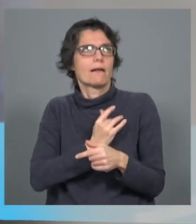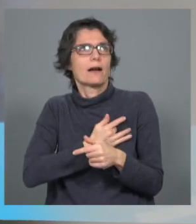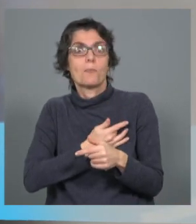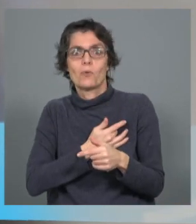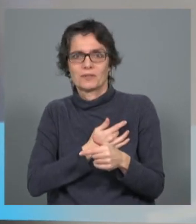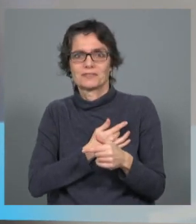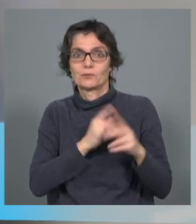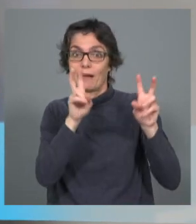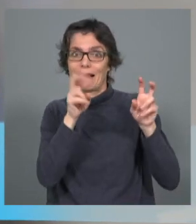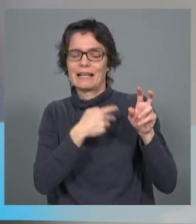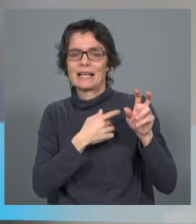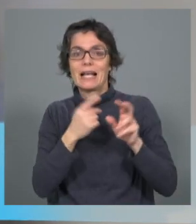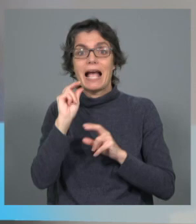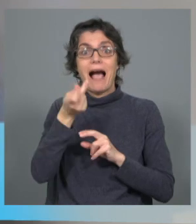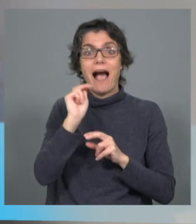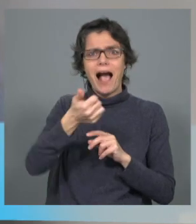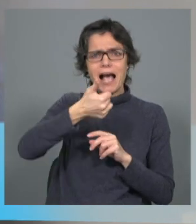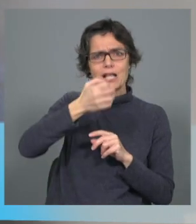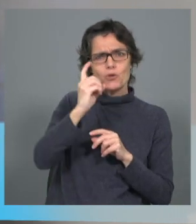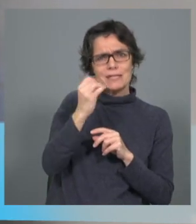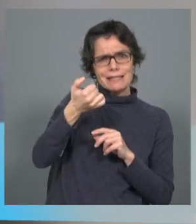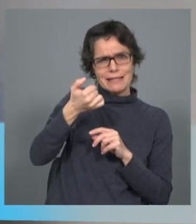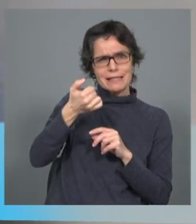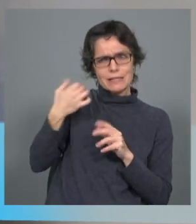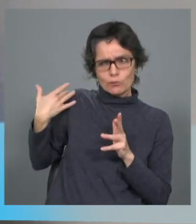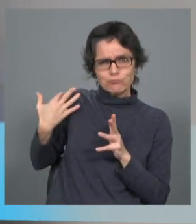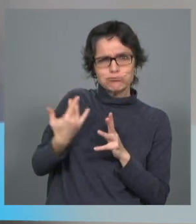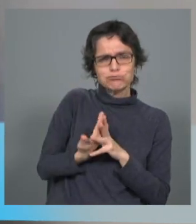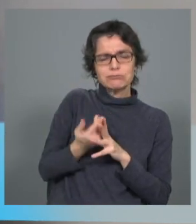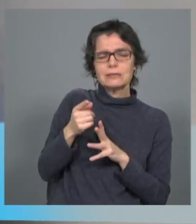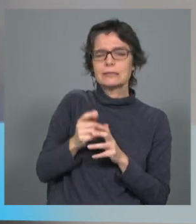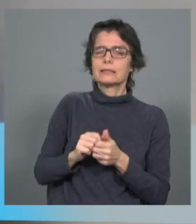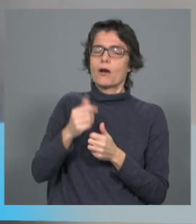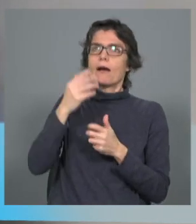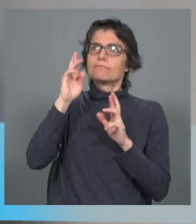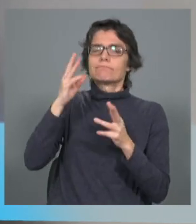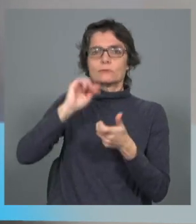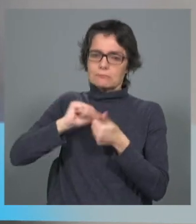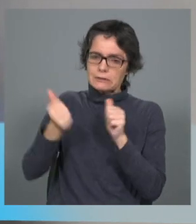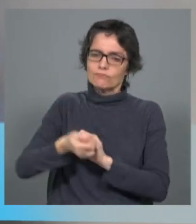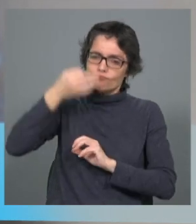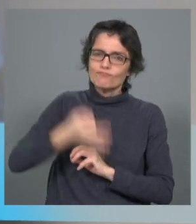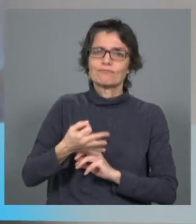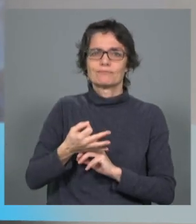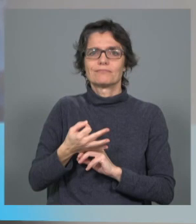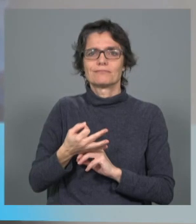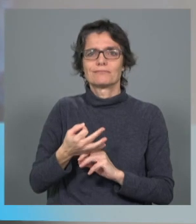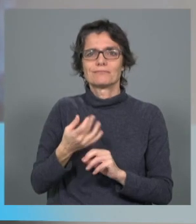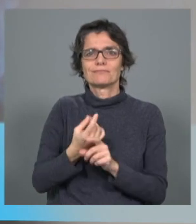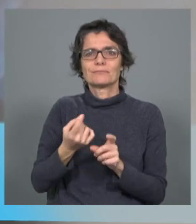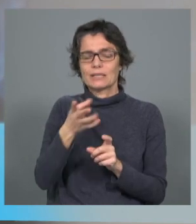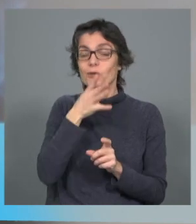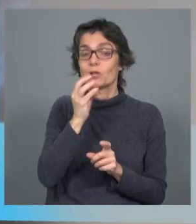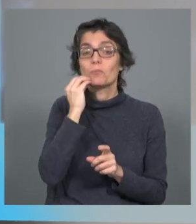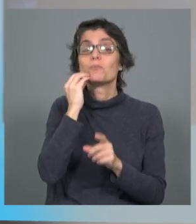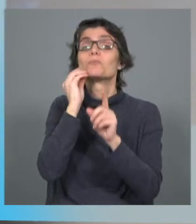em 65 anos, este amor que transforma, seja de facto a verdadeira transformação. E porquê é que eu digo isto? E calha, e foi